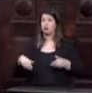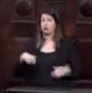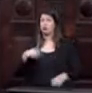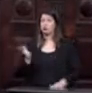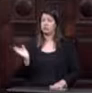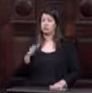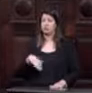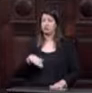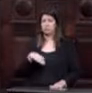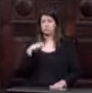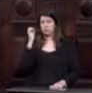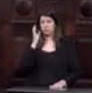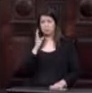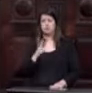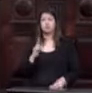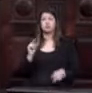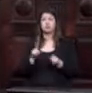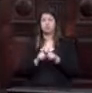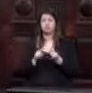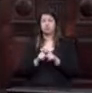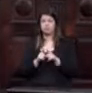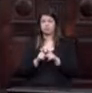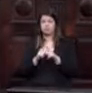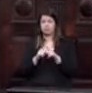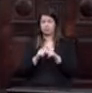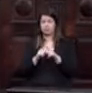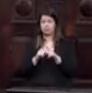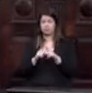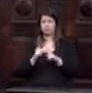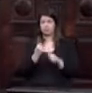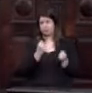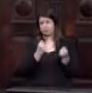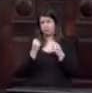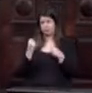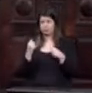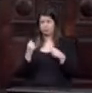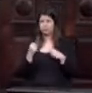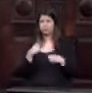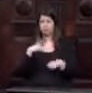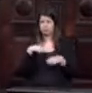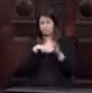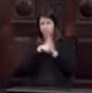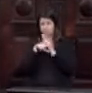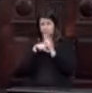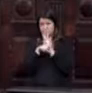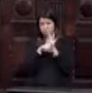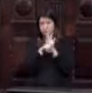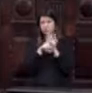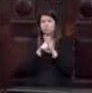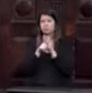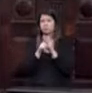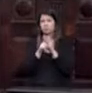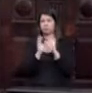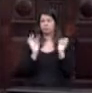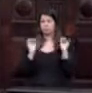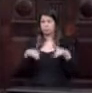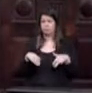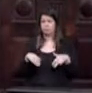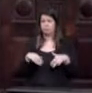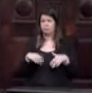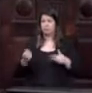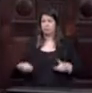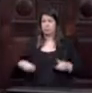racionalidade e empurrar os poderes para uma maior eficiência, para revisão de, enfim,